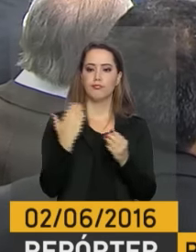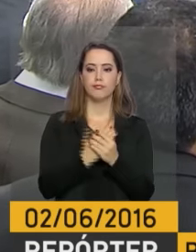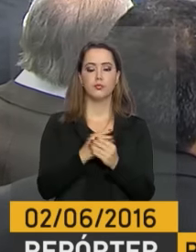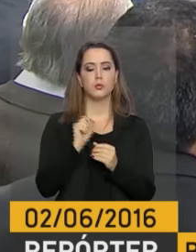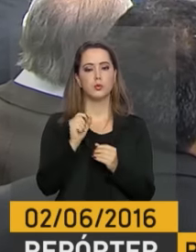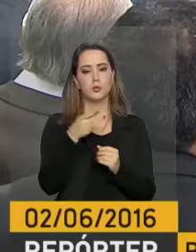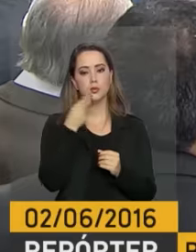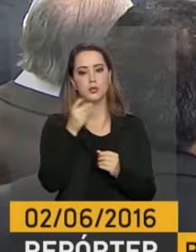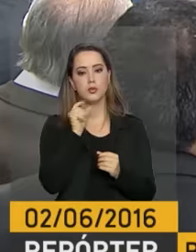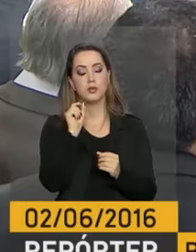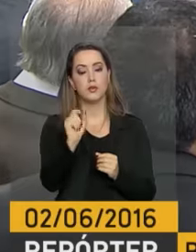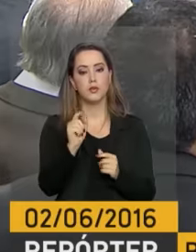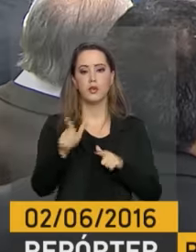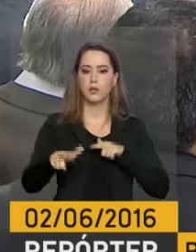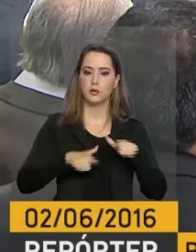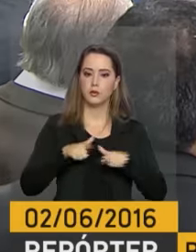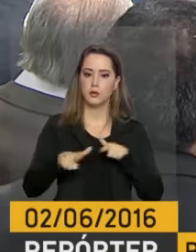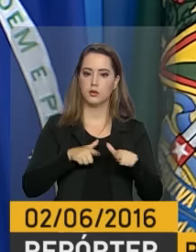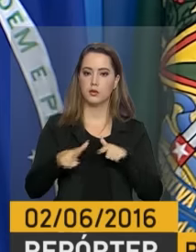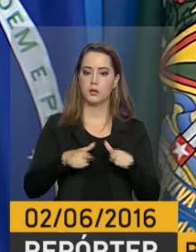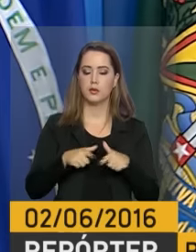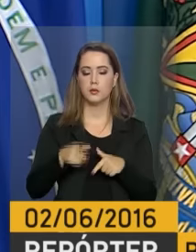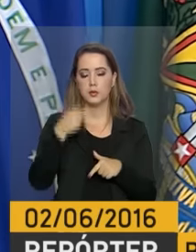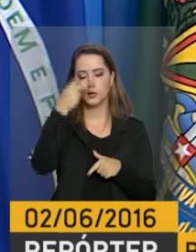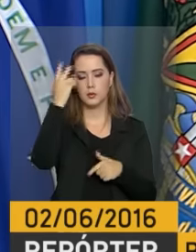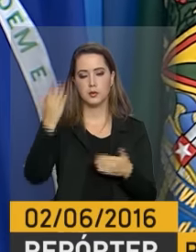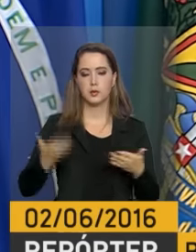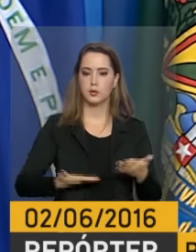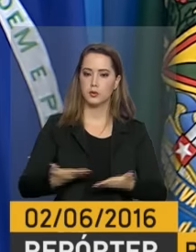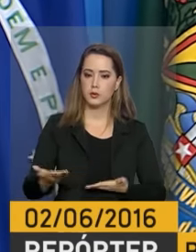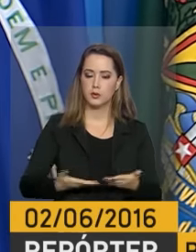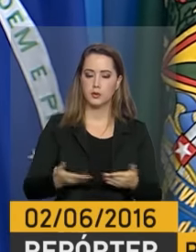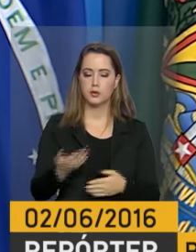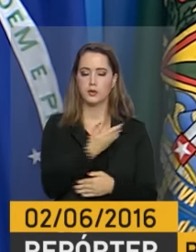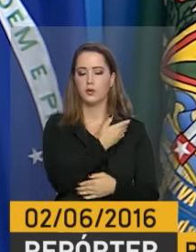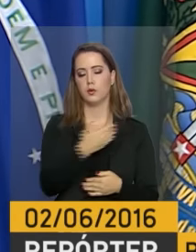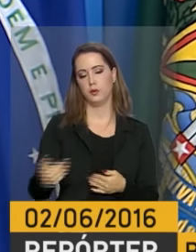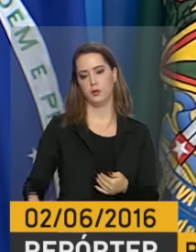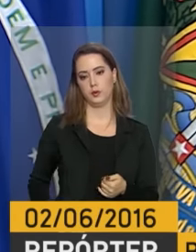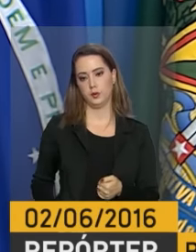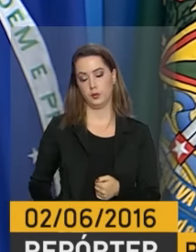ao funcionalismo público. Mas o que foi especialmente,